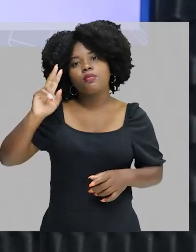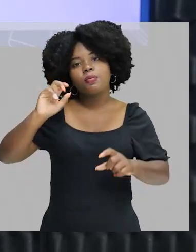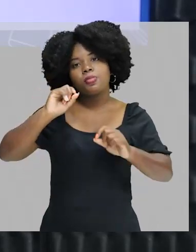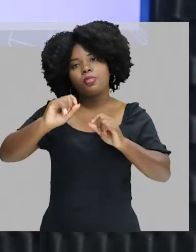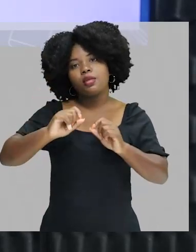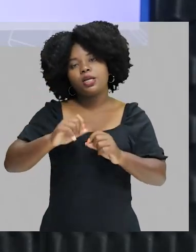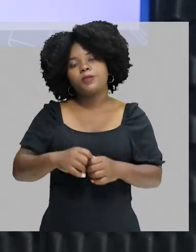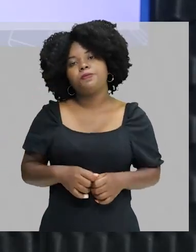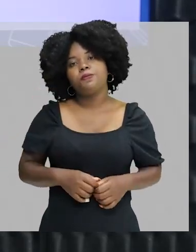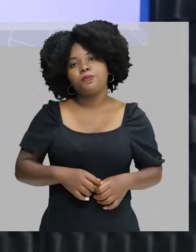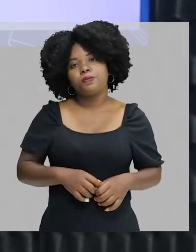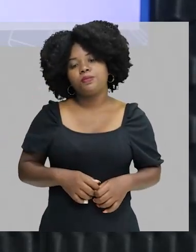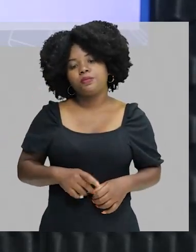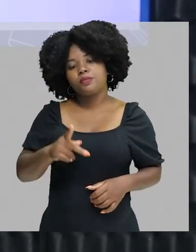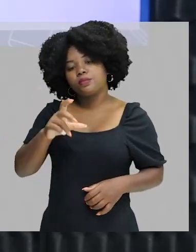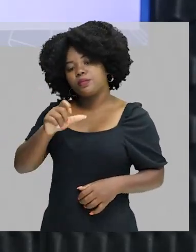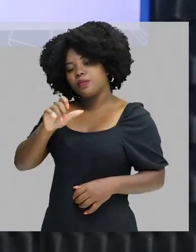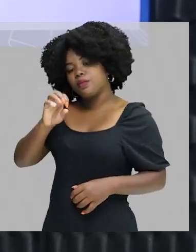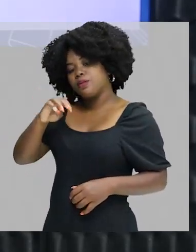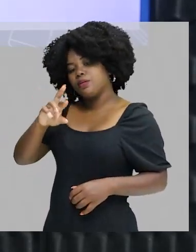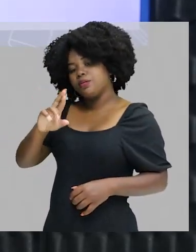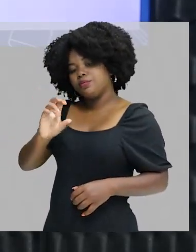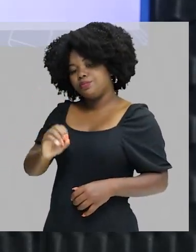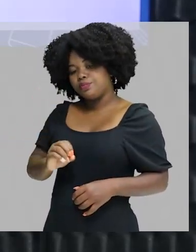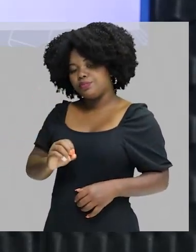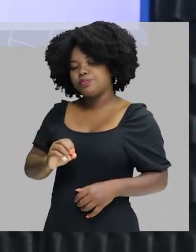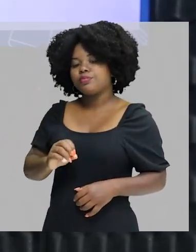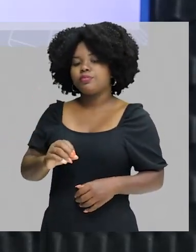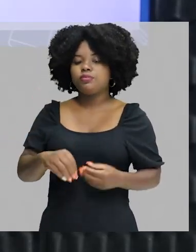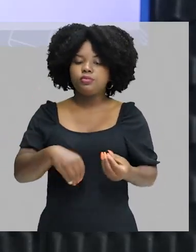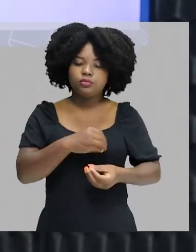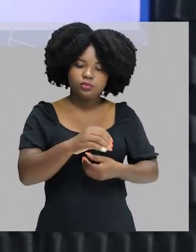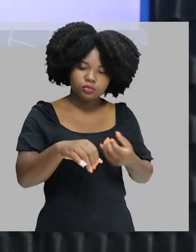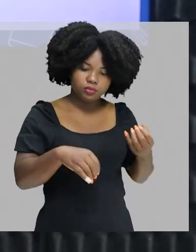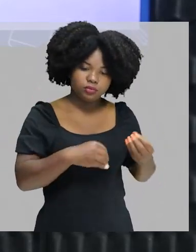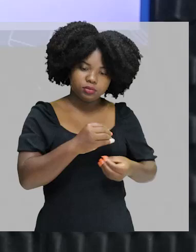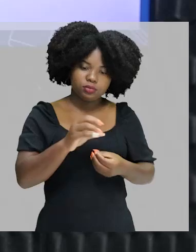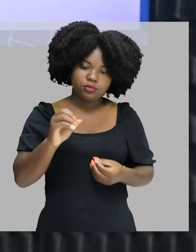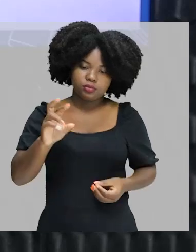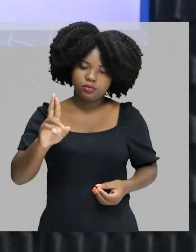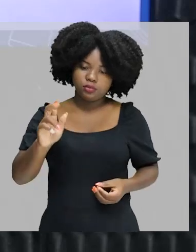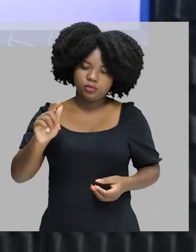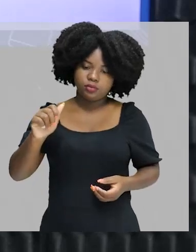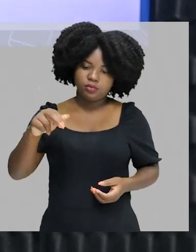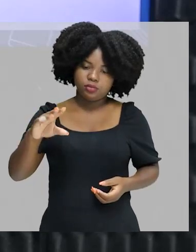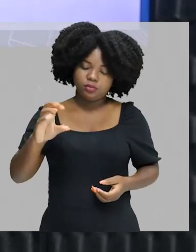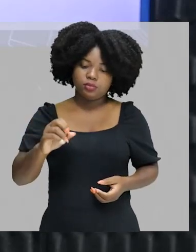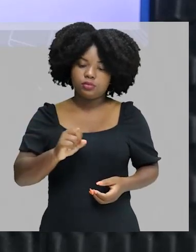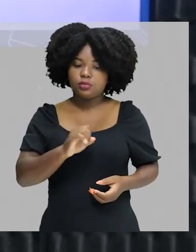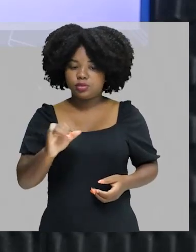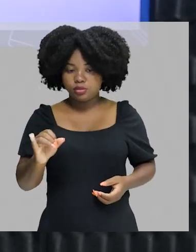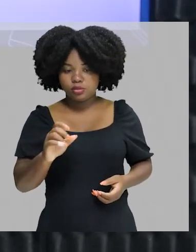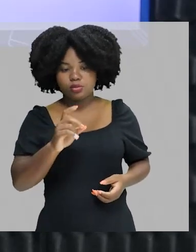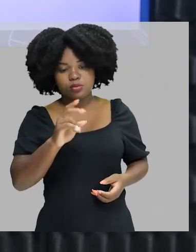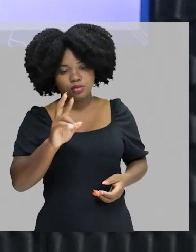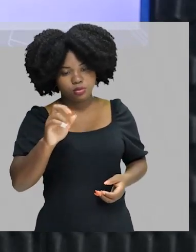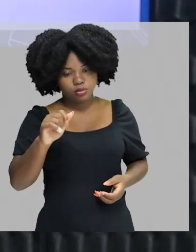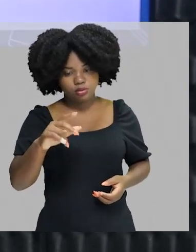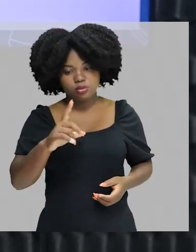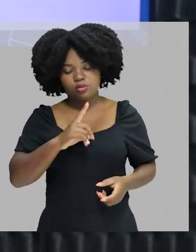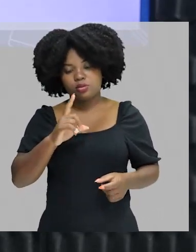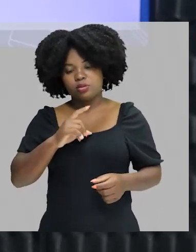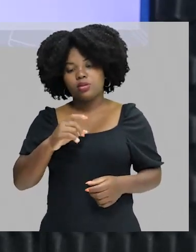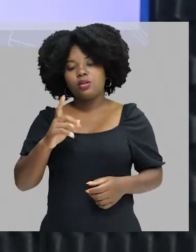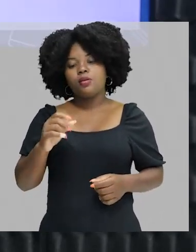que os polímeros, eles são compostos orgânicos. E se são compostos orgânicos, nós vamos ter